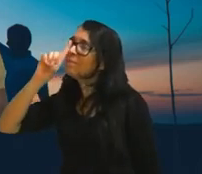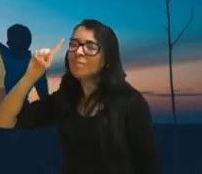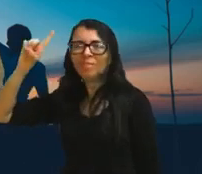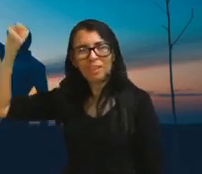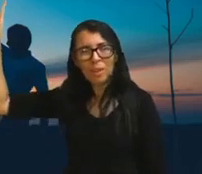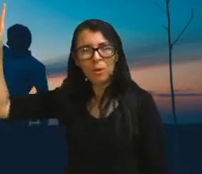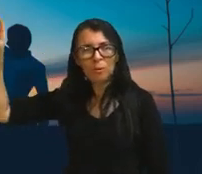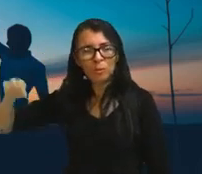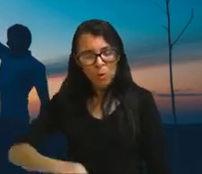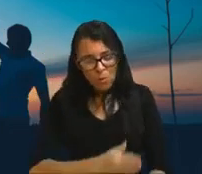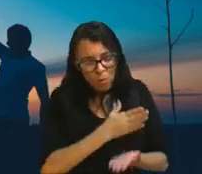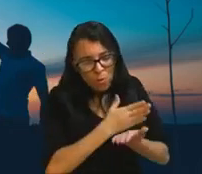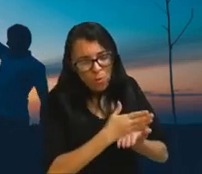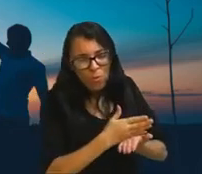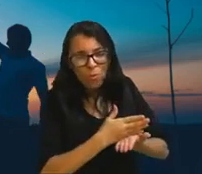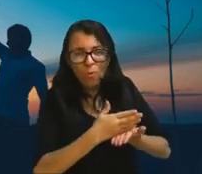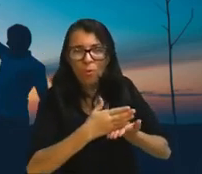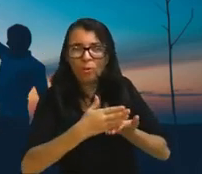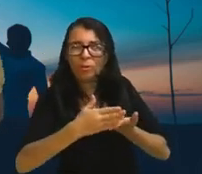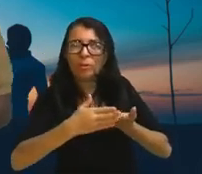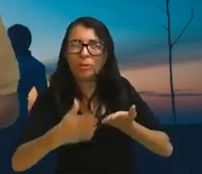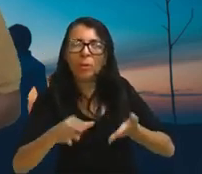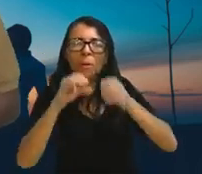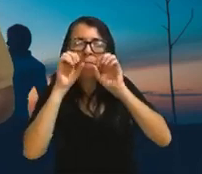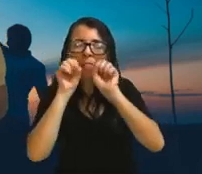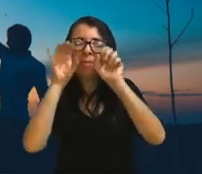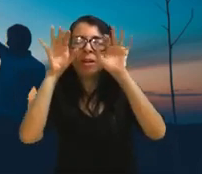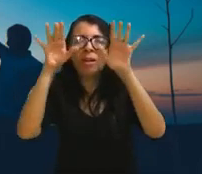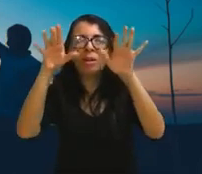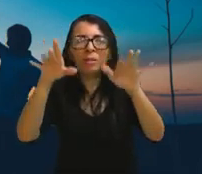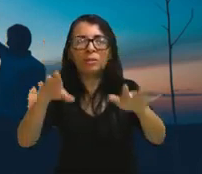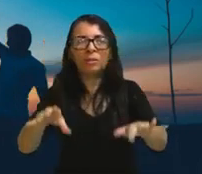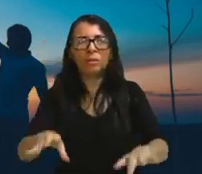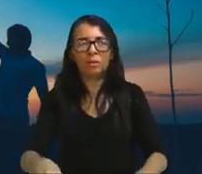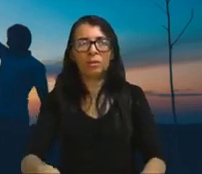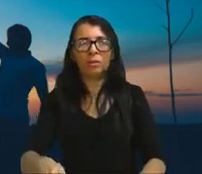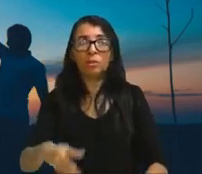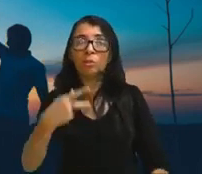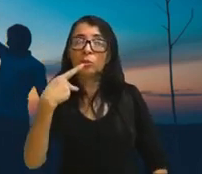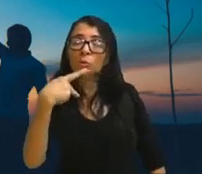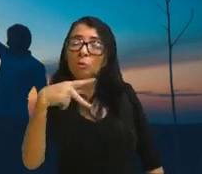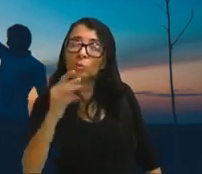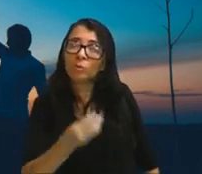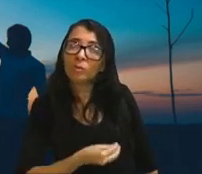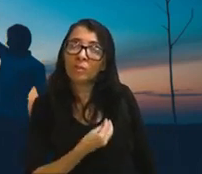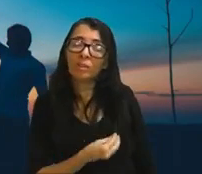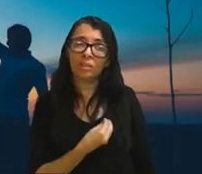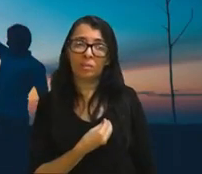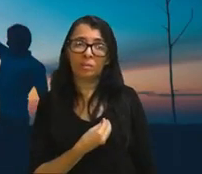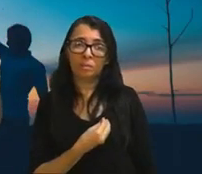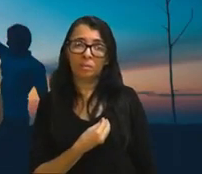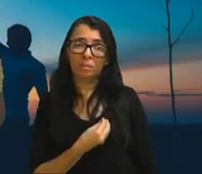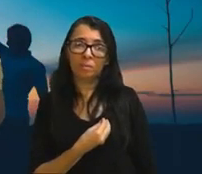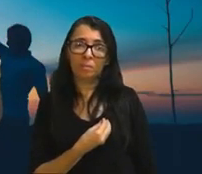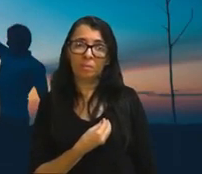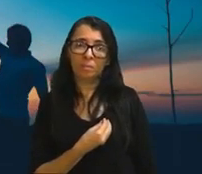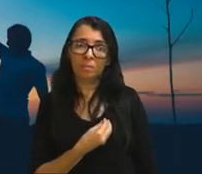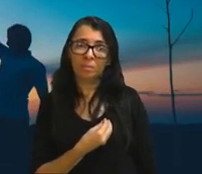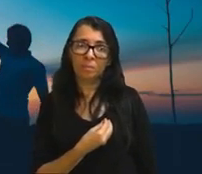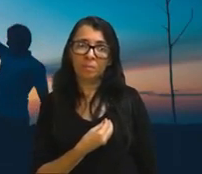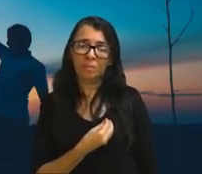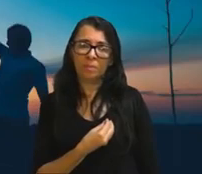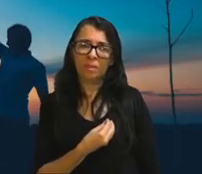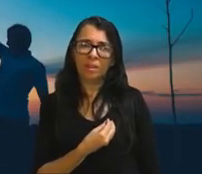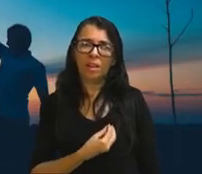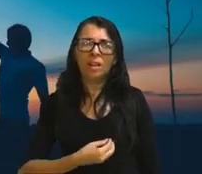essa semana. Olha a mensagem que tem sido pregada aos domingos. Mensagem que tem sido pregada essa terça-feira através do